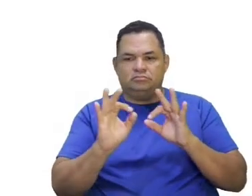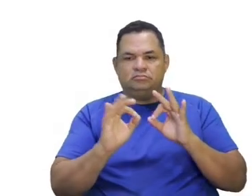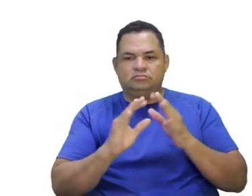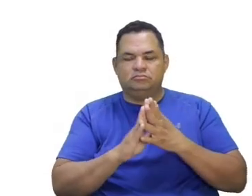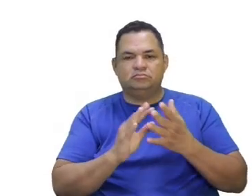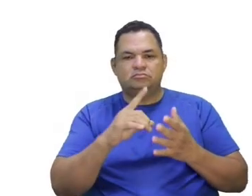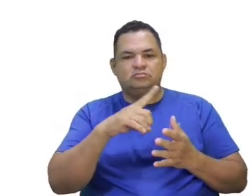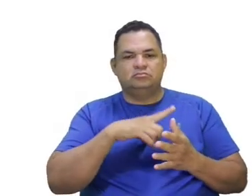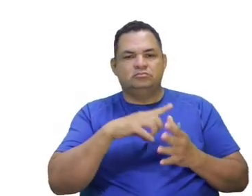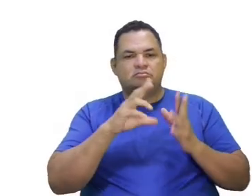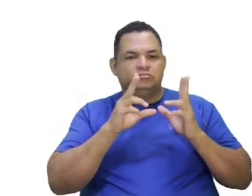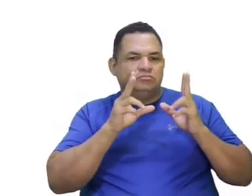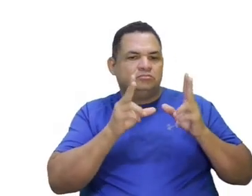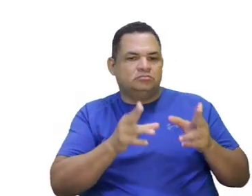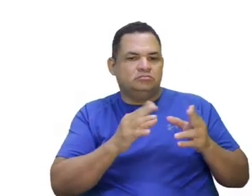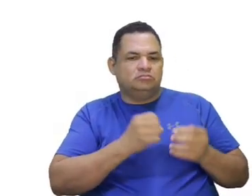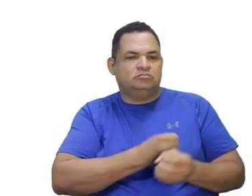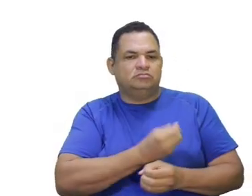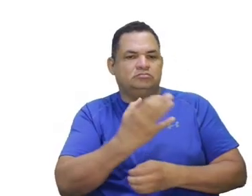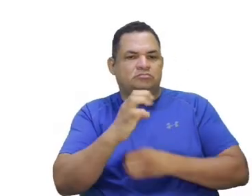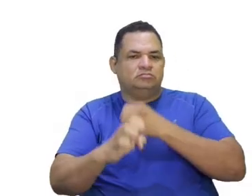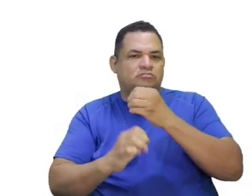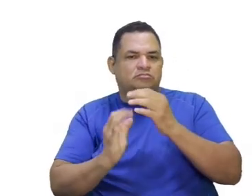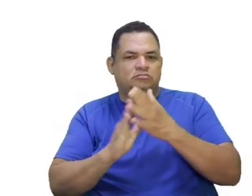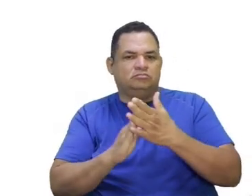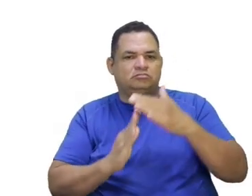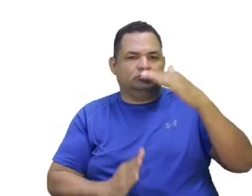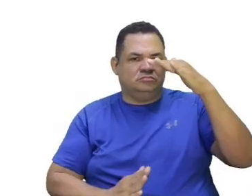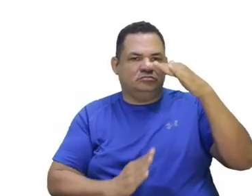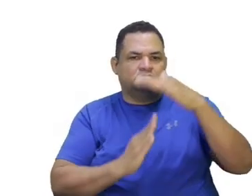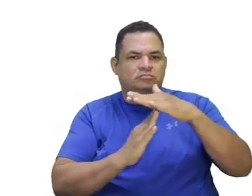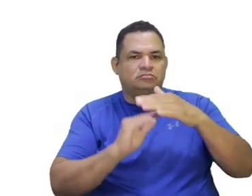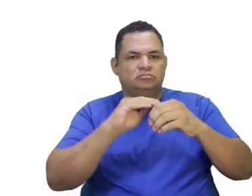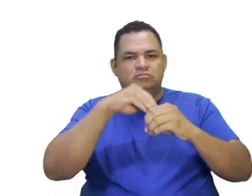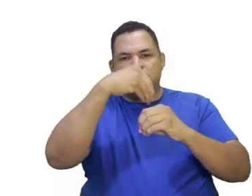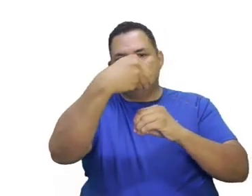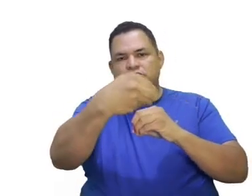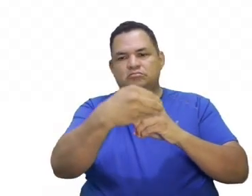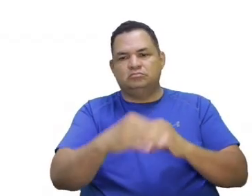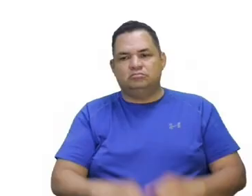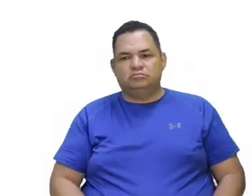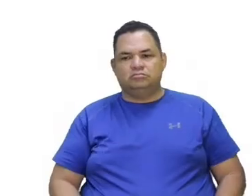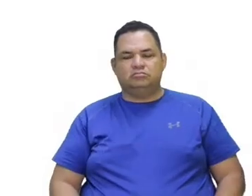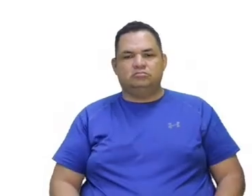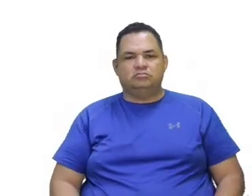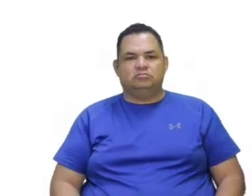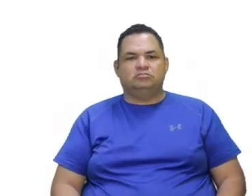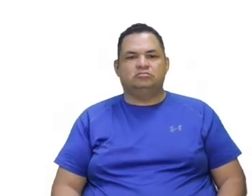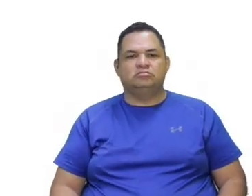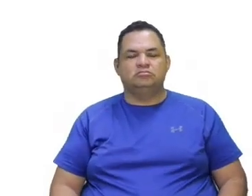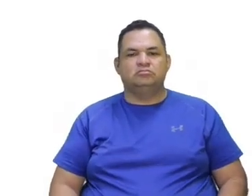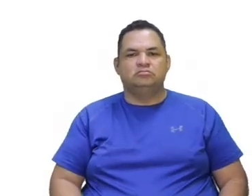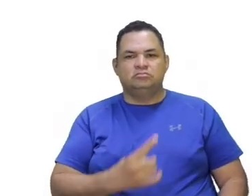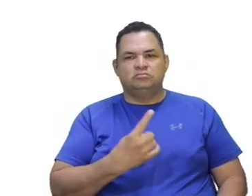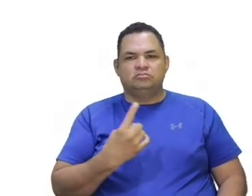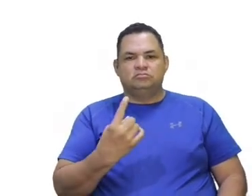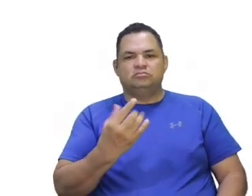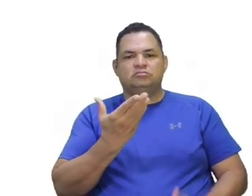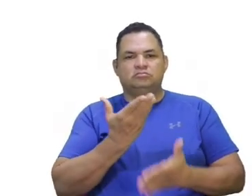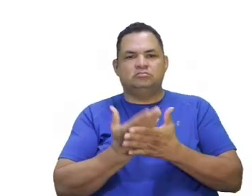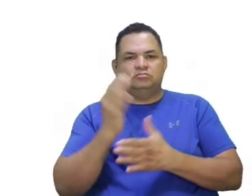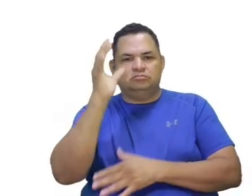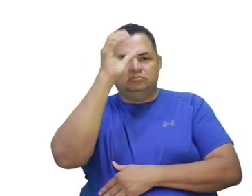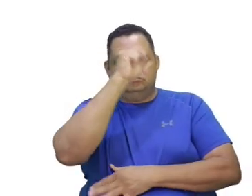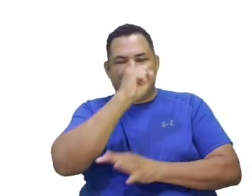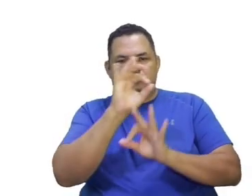por ter a mesma quantidade de elétrons na sua camada mais externa. Então, isso aqui que a gente está aprendendo já